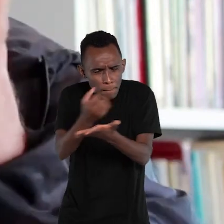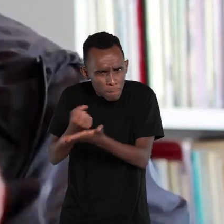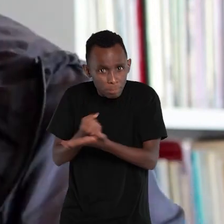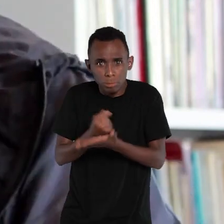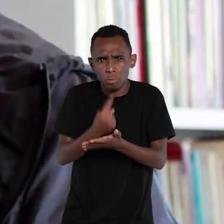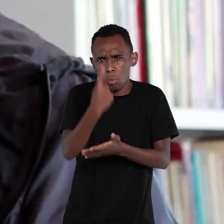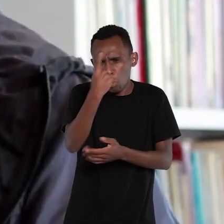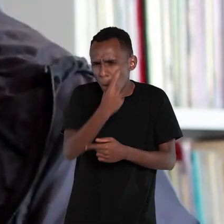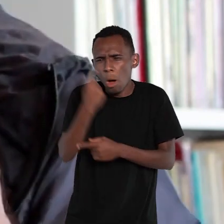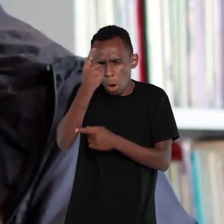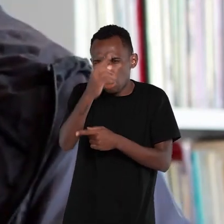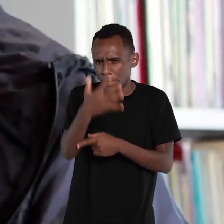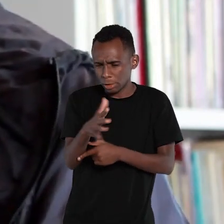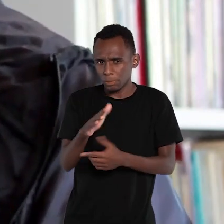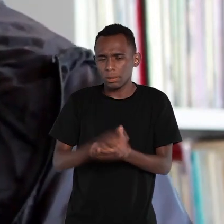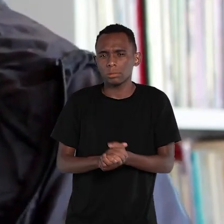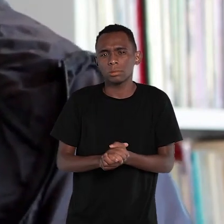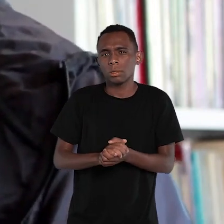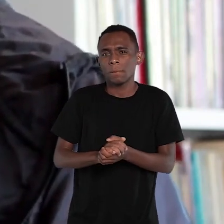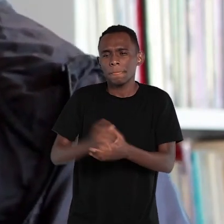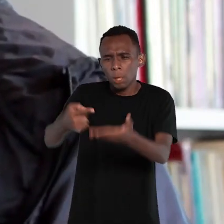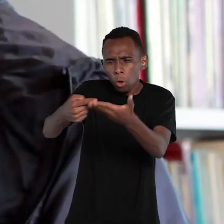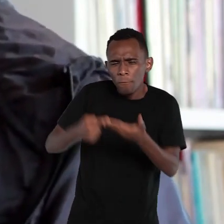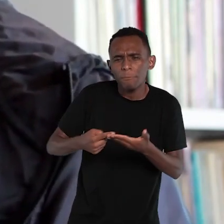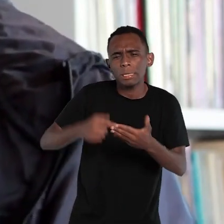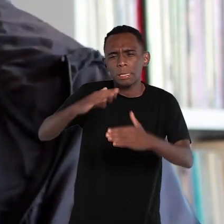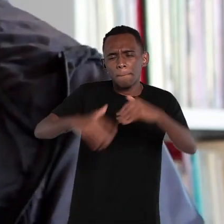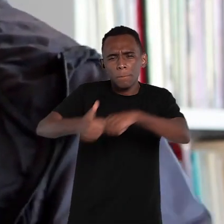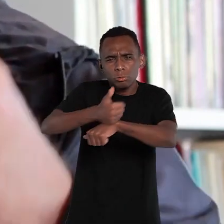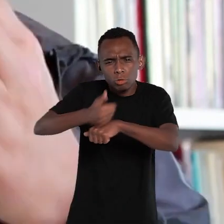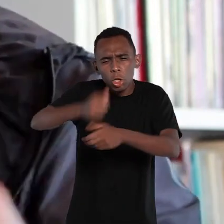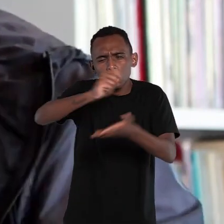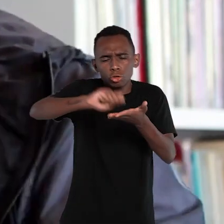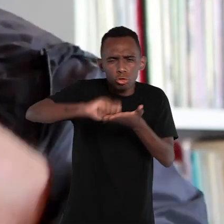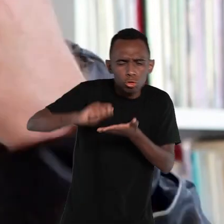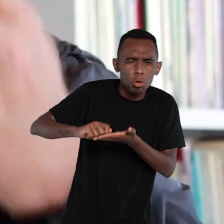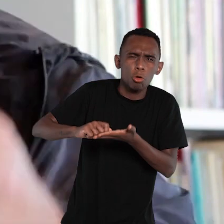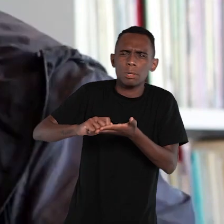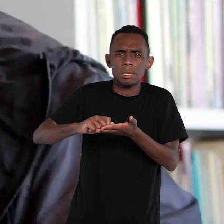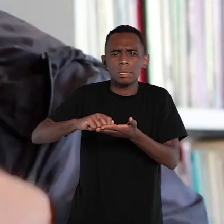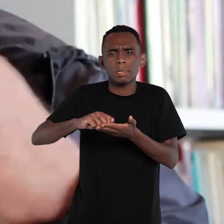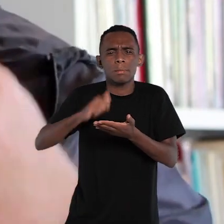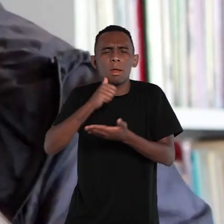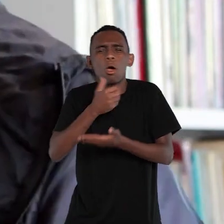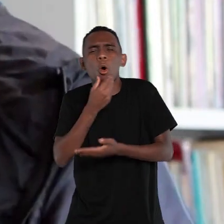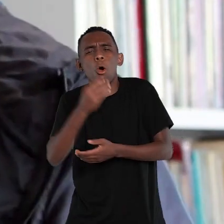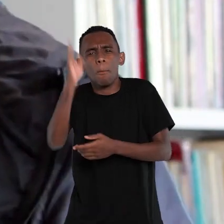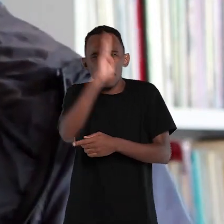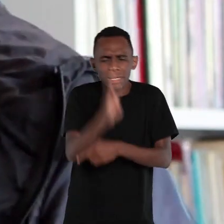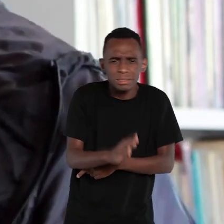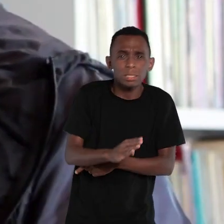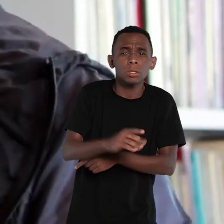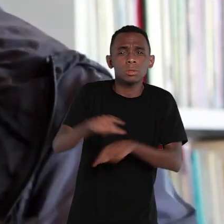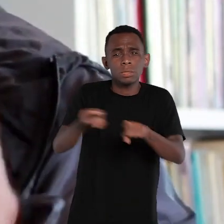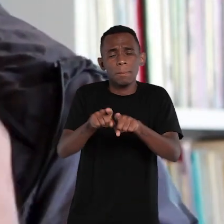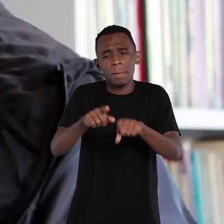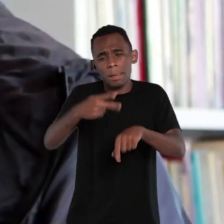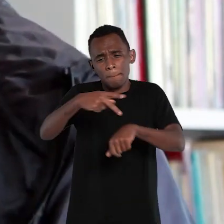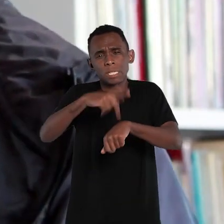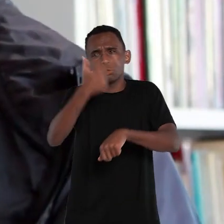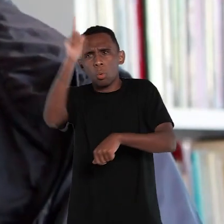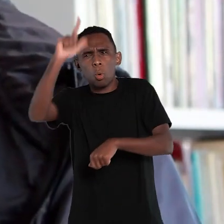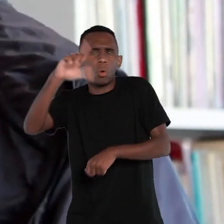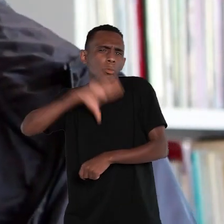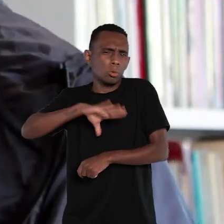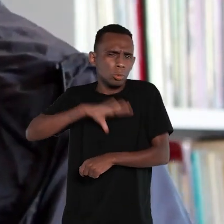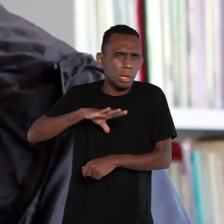de 1 hora cada, mais ou menos, com escritores e escritoras brasileiras, portuguesas, africanas, até